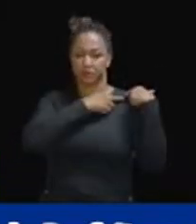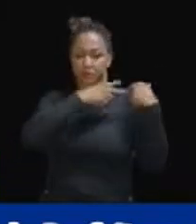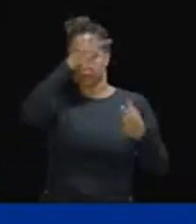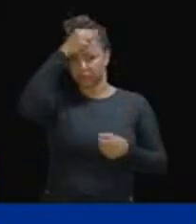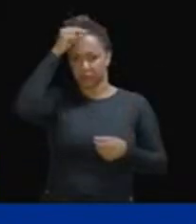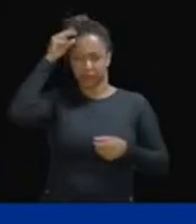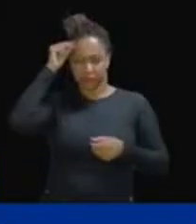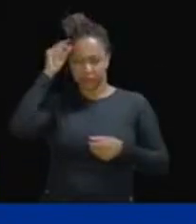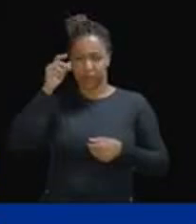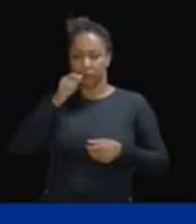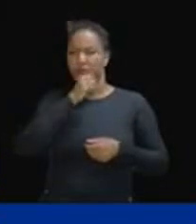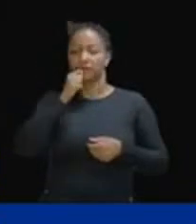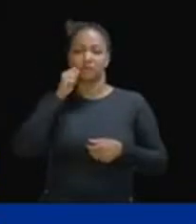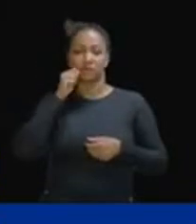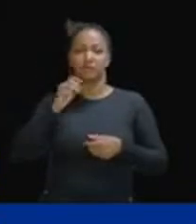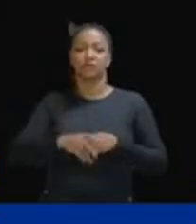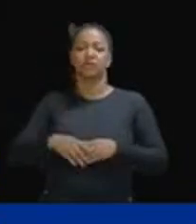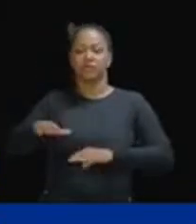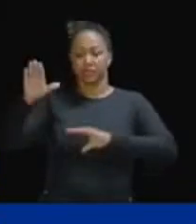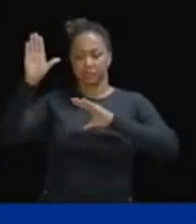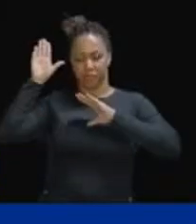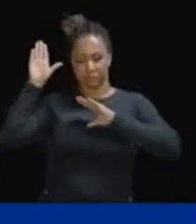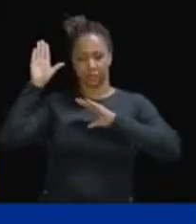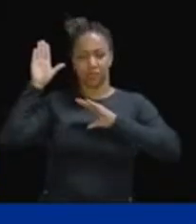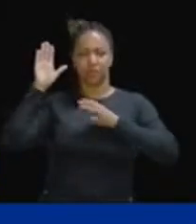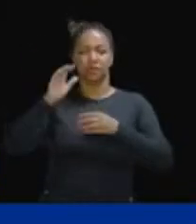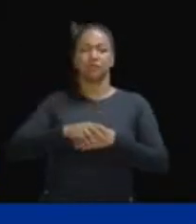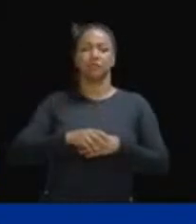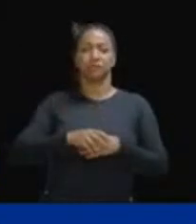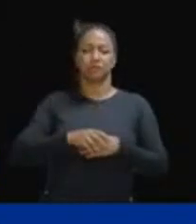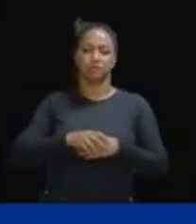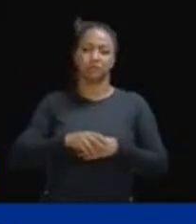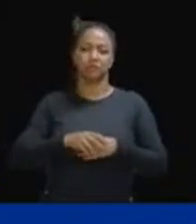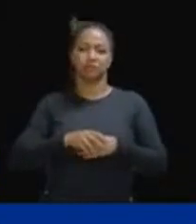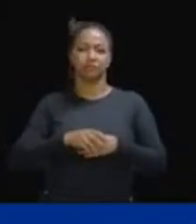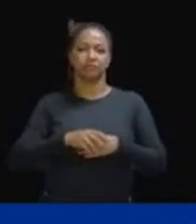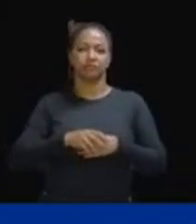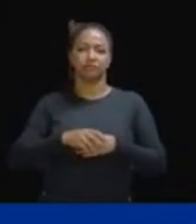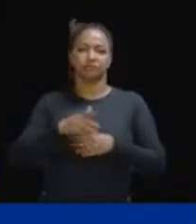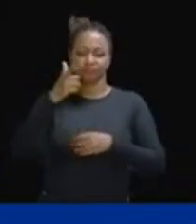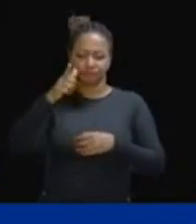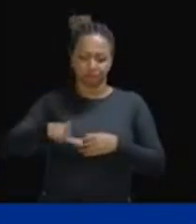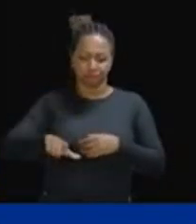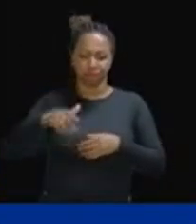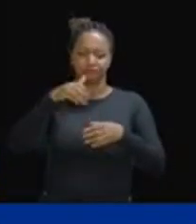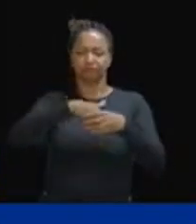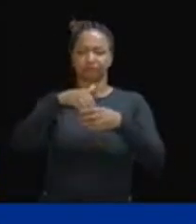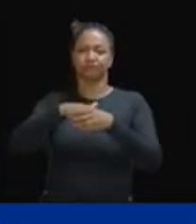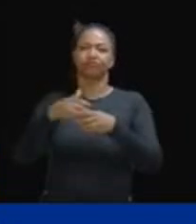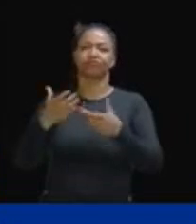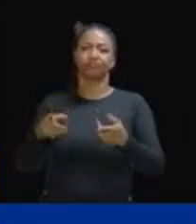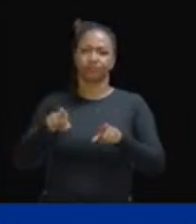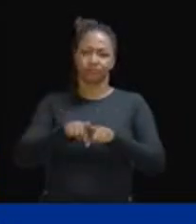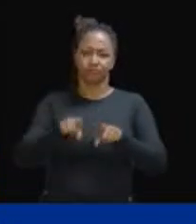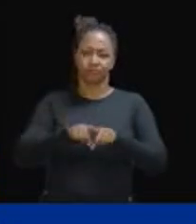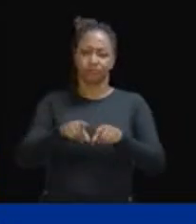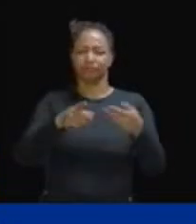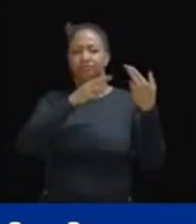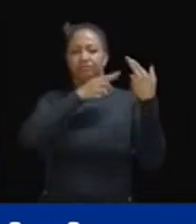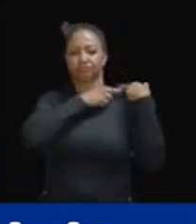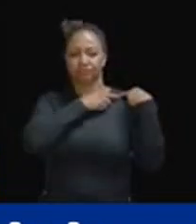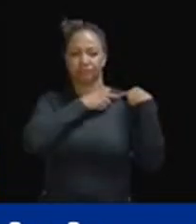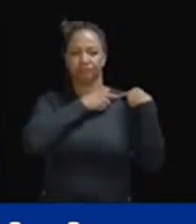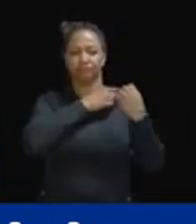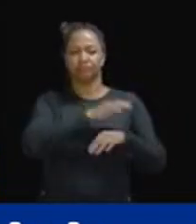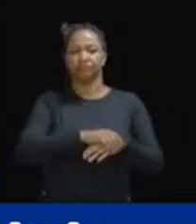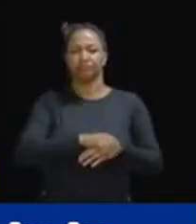da Prefeitura de Macapá e tampouco do candidato à reeleição, uma vez que ela é também de responsabilidade